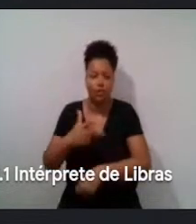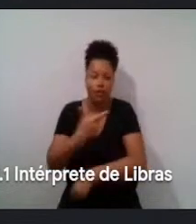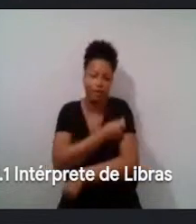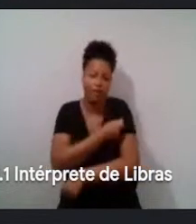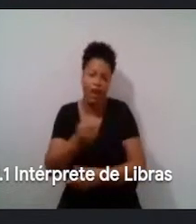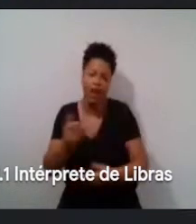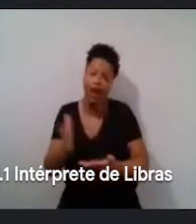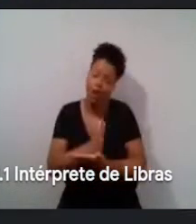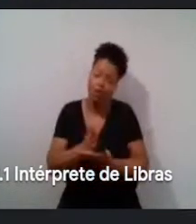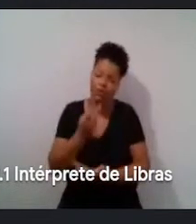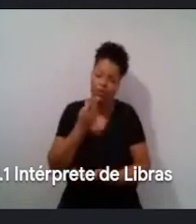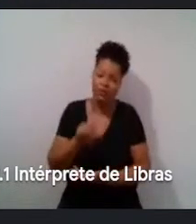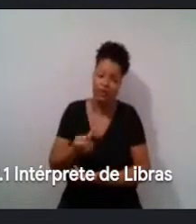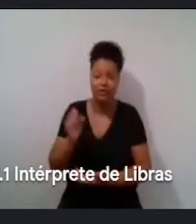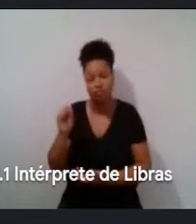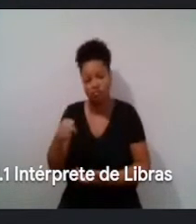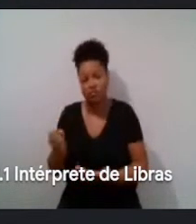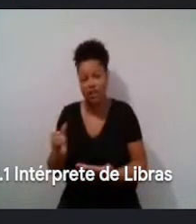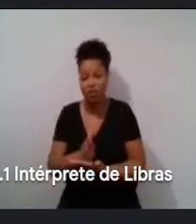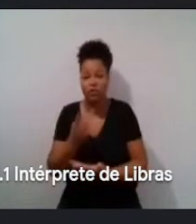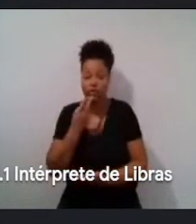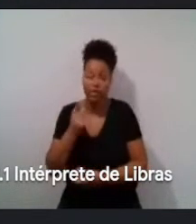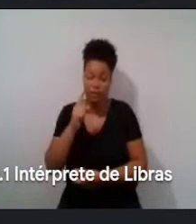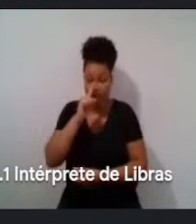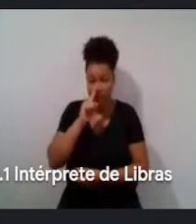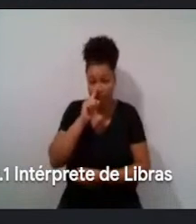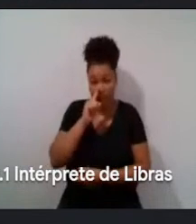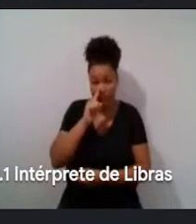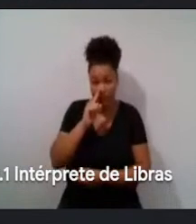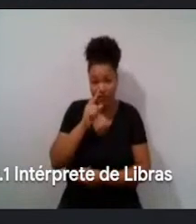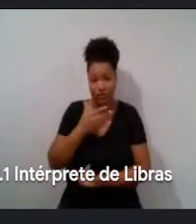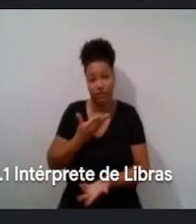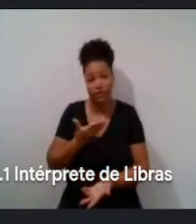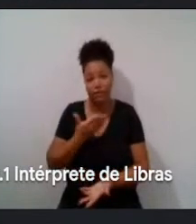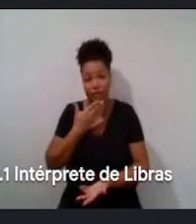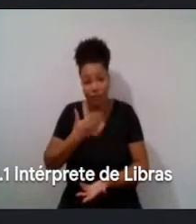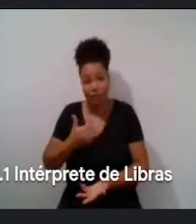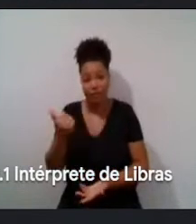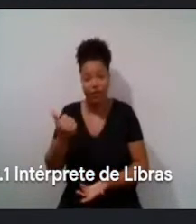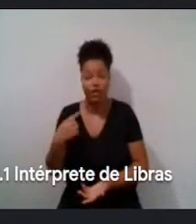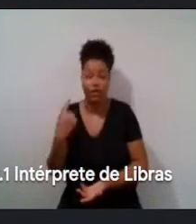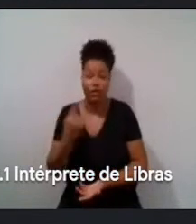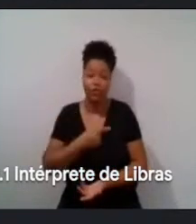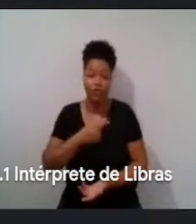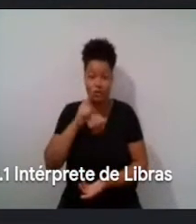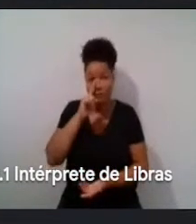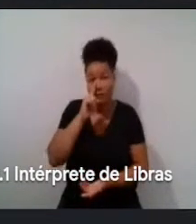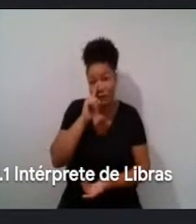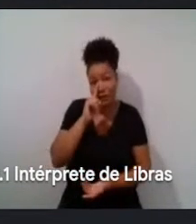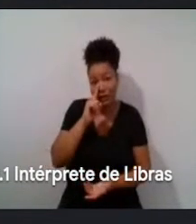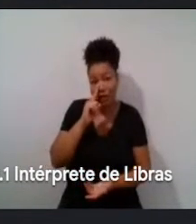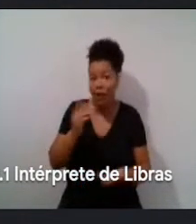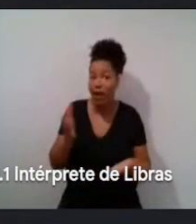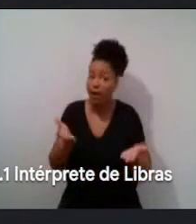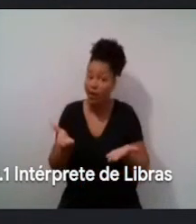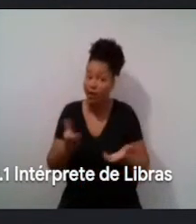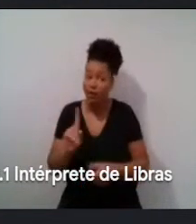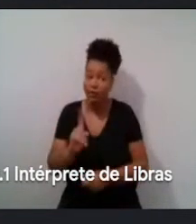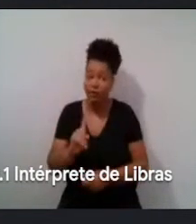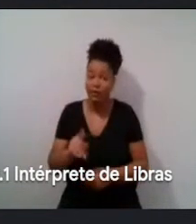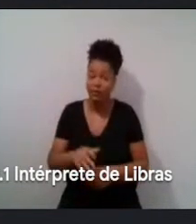que é perigosa. Então, acho que é melhor a gente não correr o risco por enquanto, né? Eu já ia